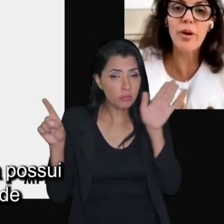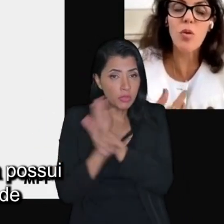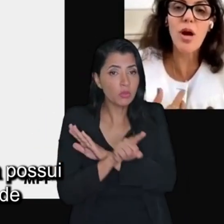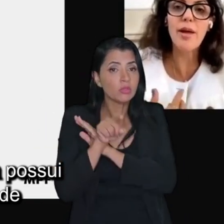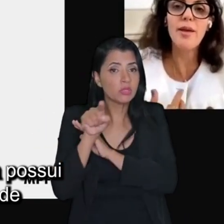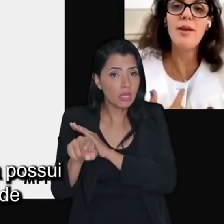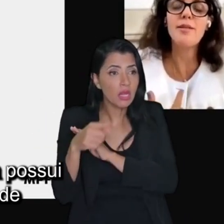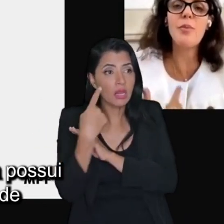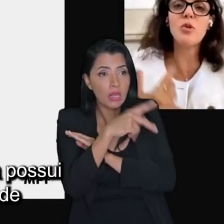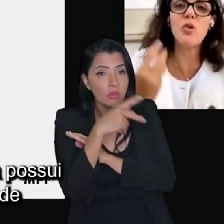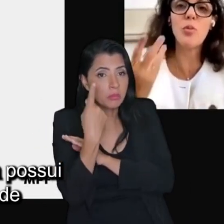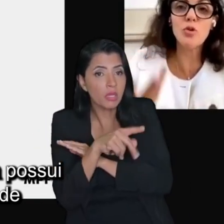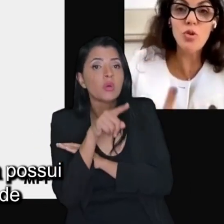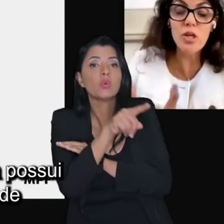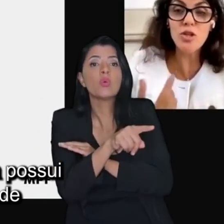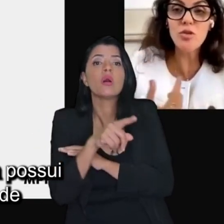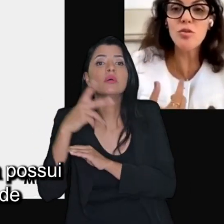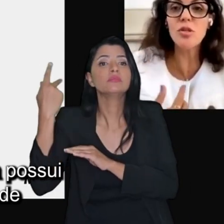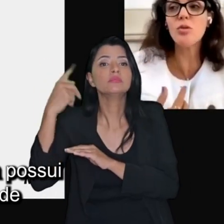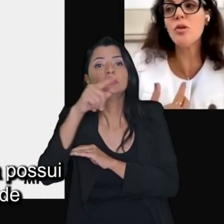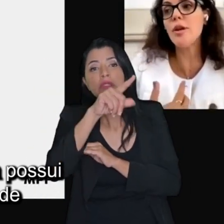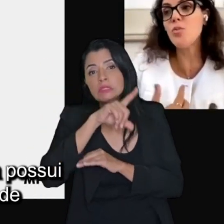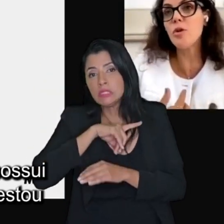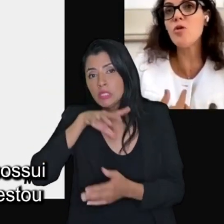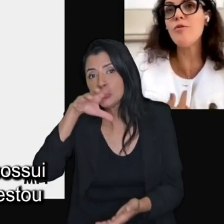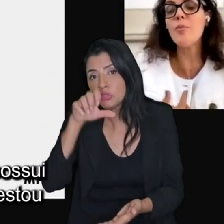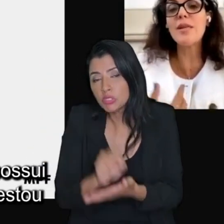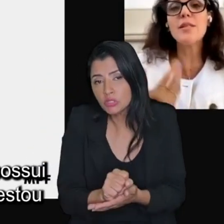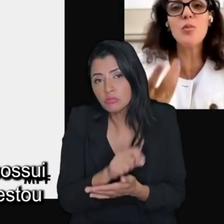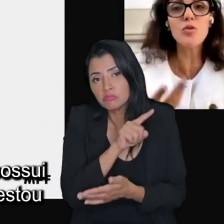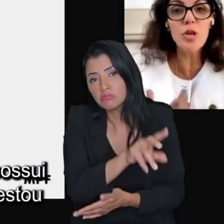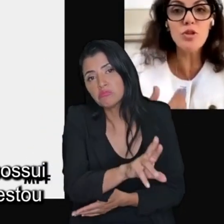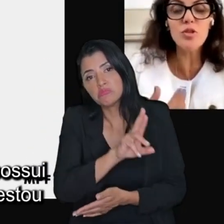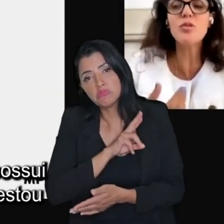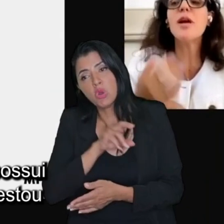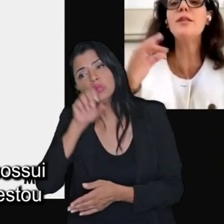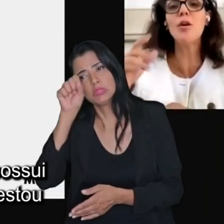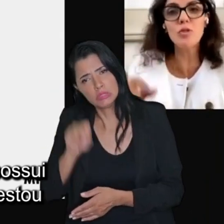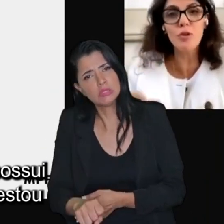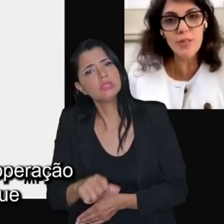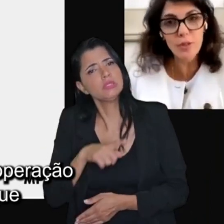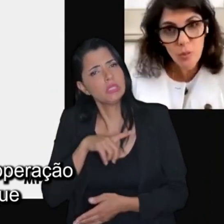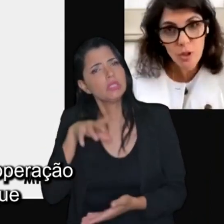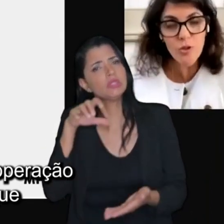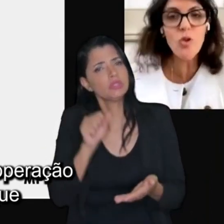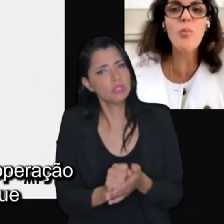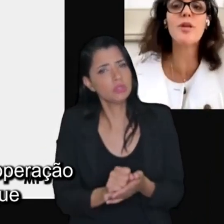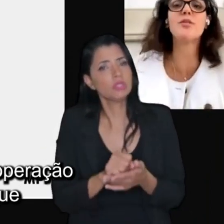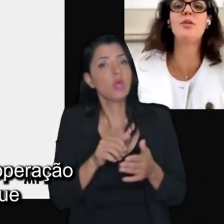outro lado no Paraguai se a pessoa possui registros, a autoridade pode confirmar, sim, possui registros. Então estou